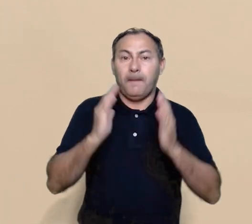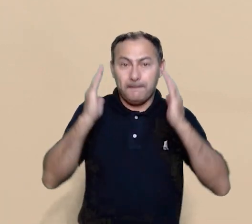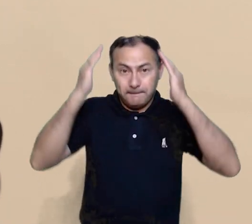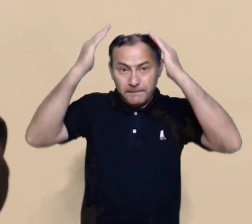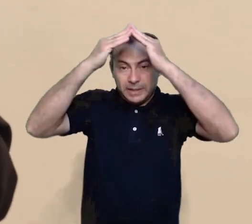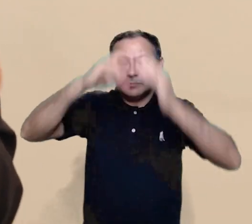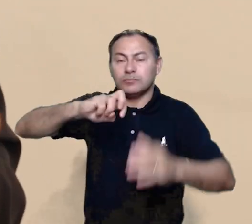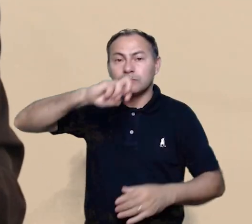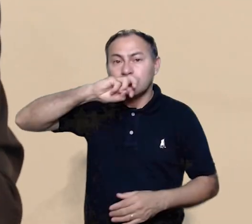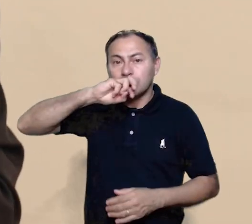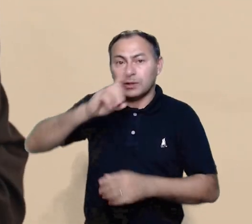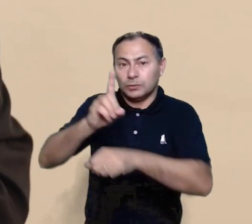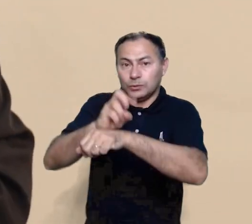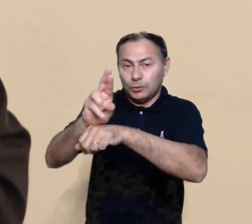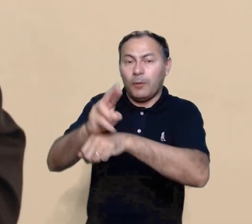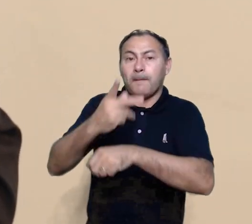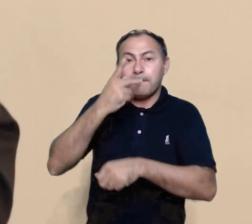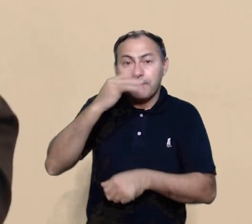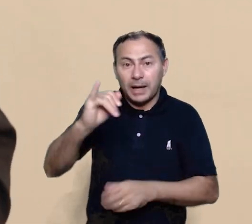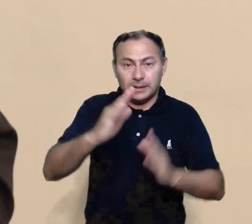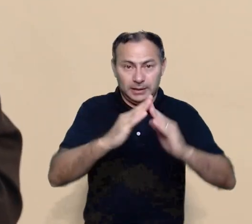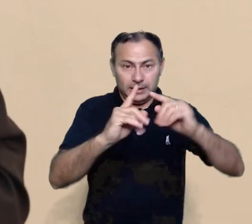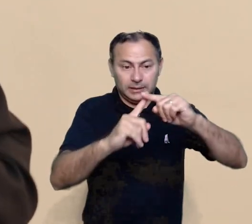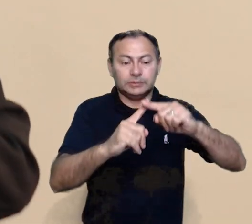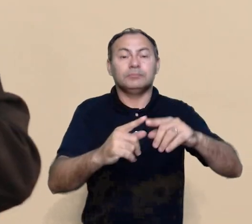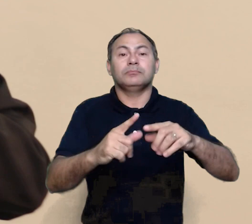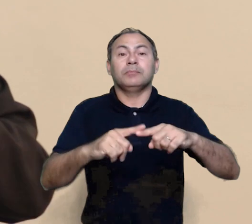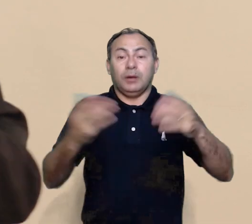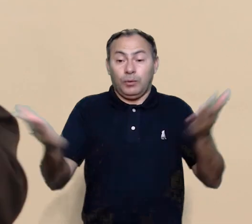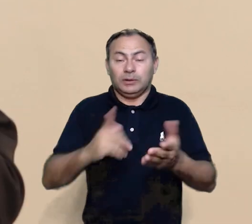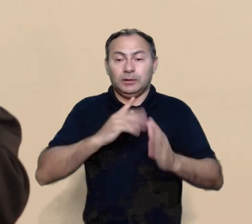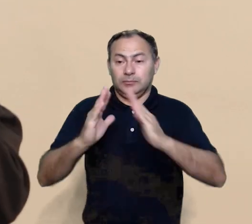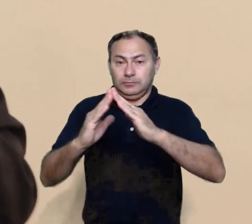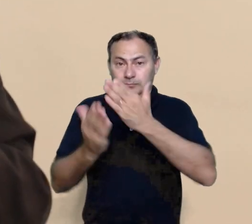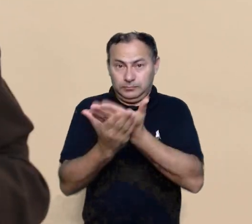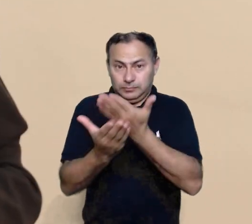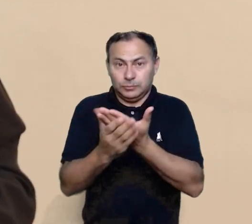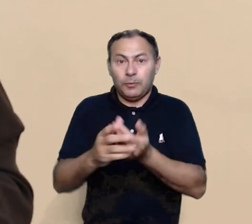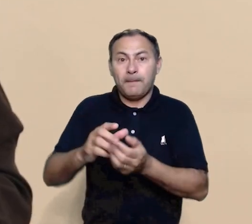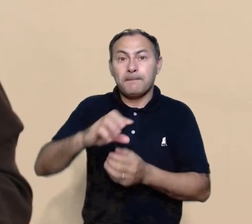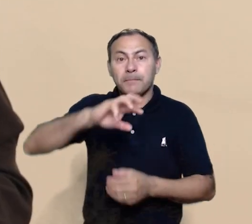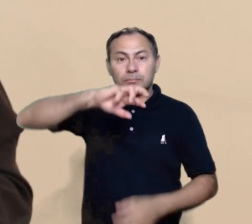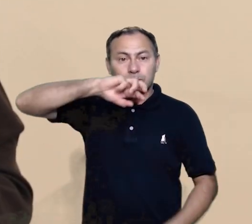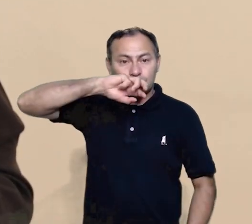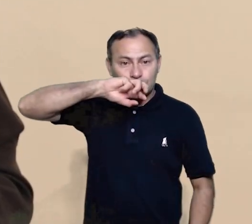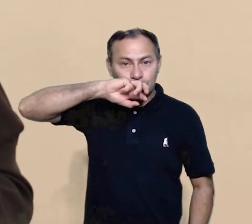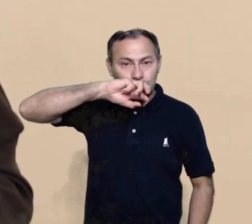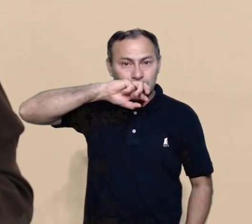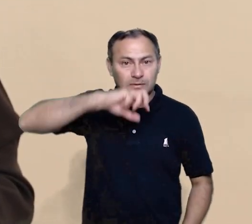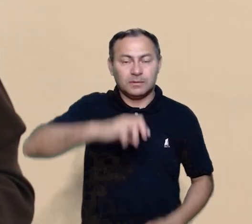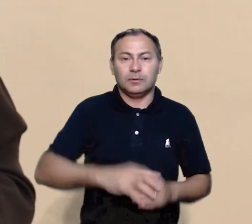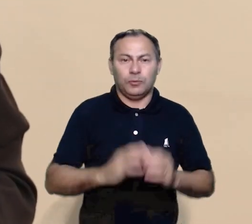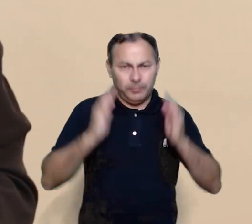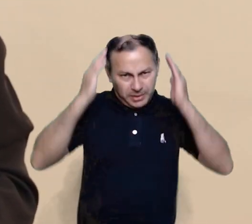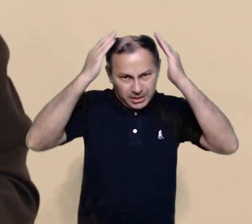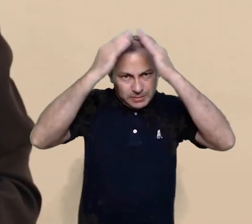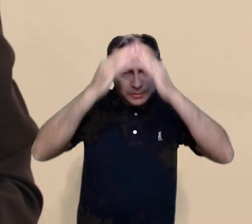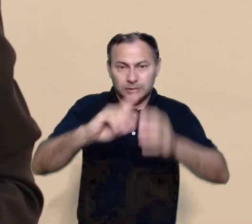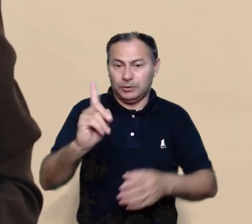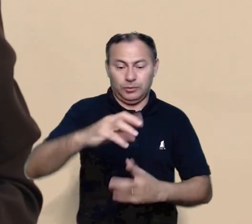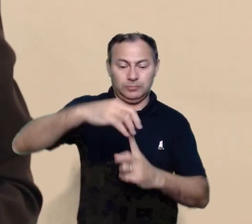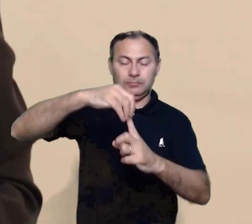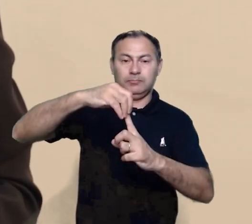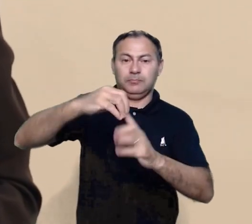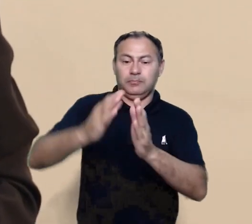grandes místicos os doutores os pais da igreja mas hoje temos o colégio dos bispos eles não são donos da